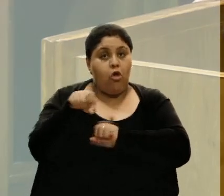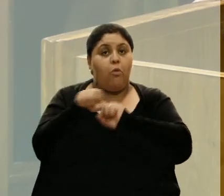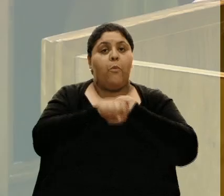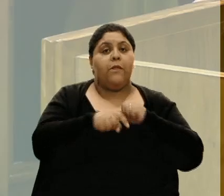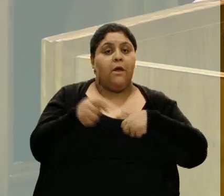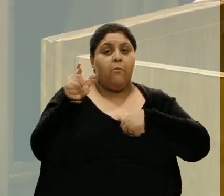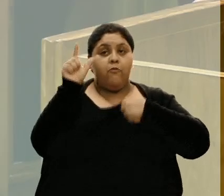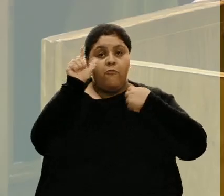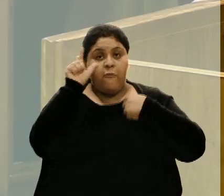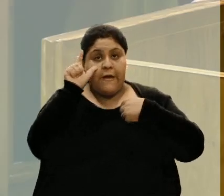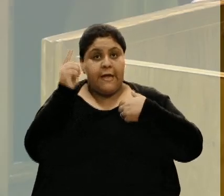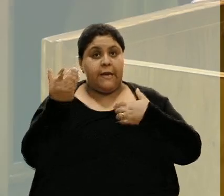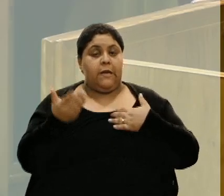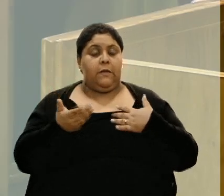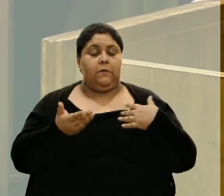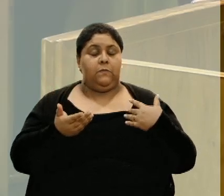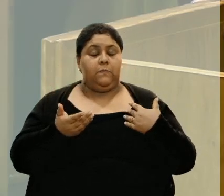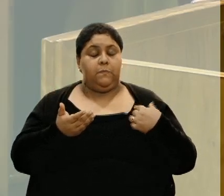ali...